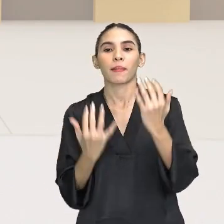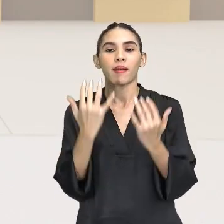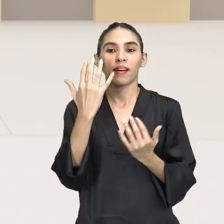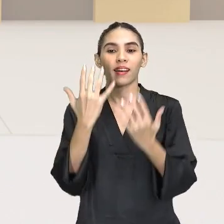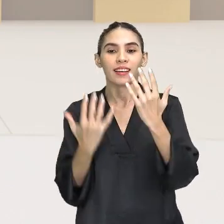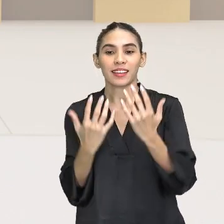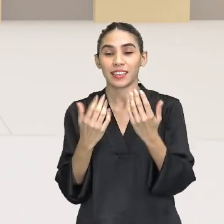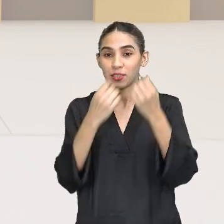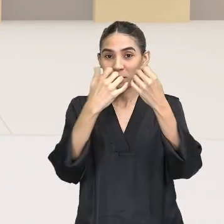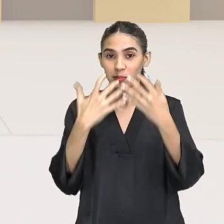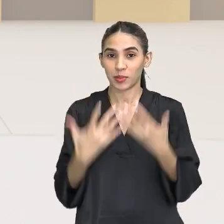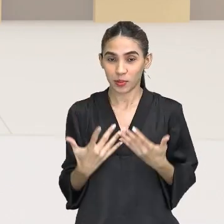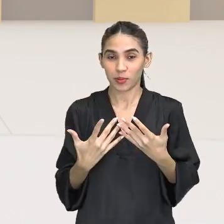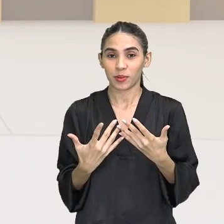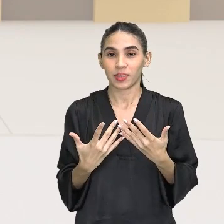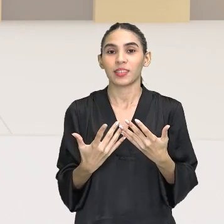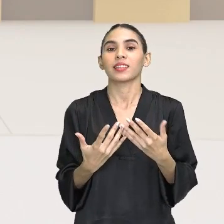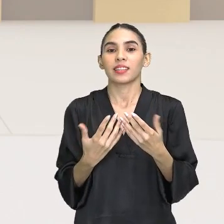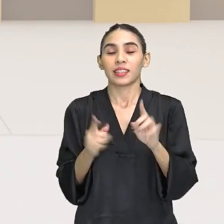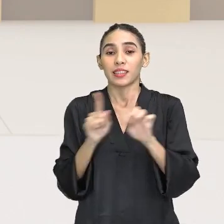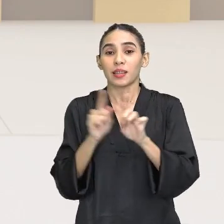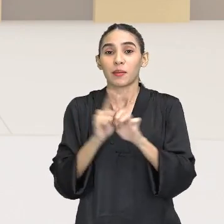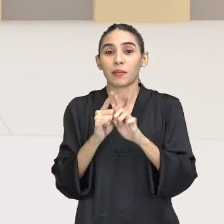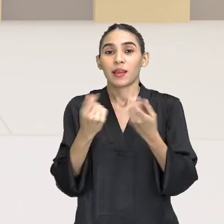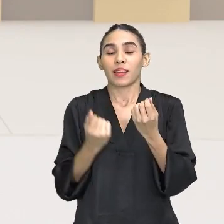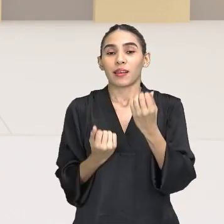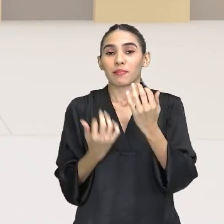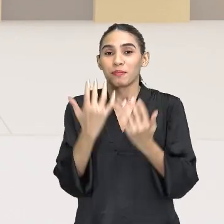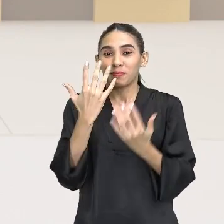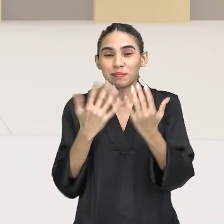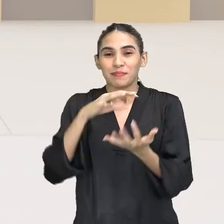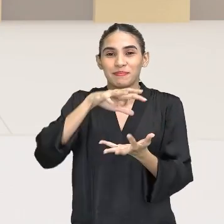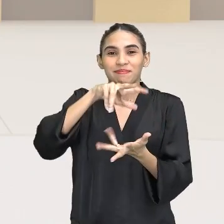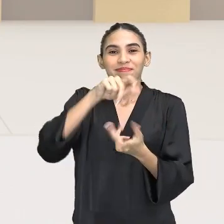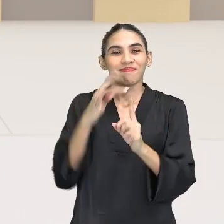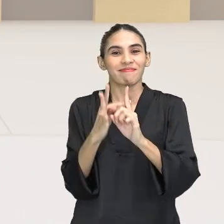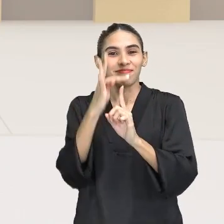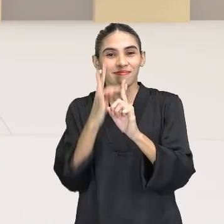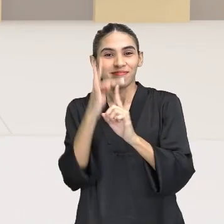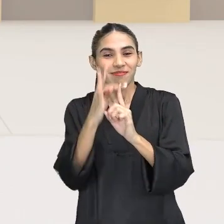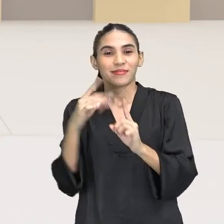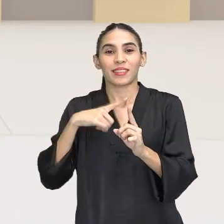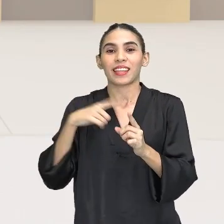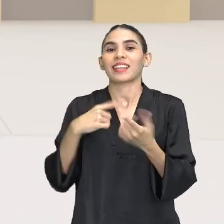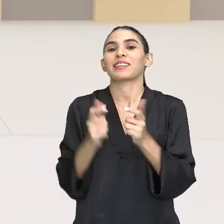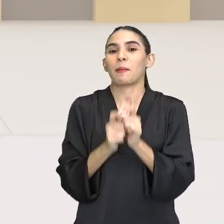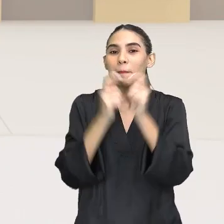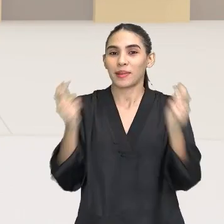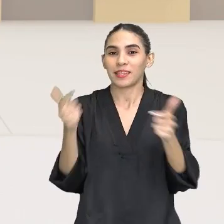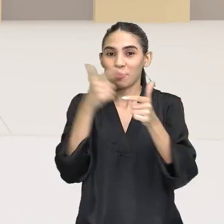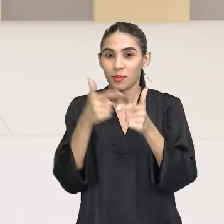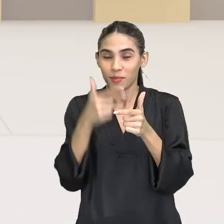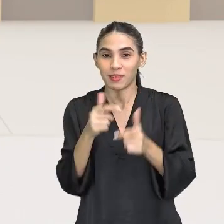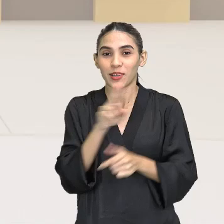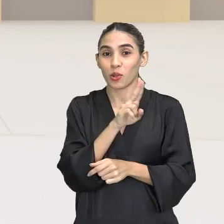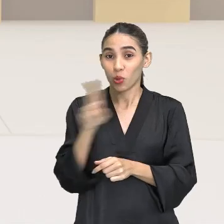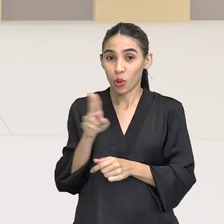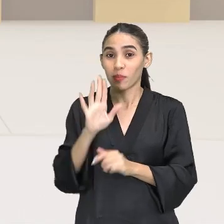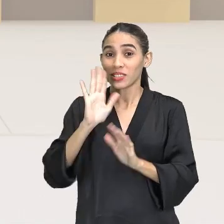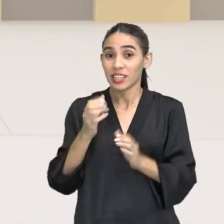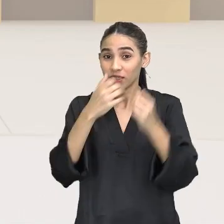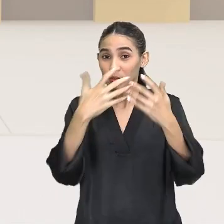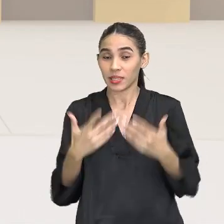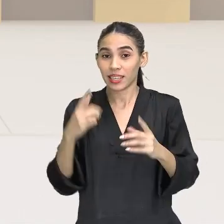professor William explicou aí pra gente, o aquecimento global sim já nos traz ali grandes problemas, né? Como o próprio nome já diz, a gente já vai ter